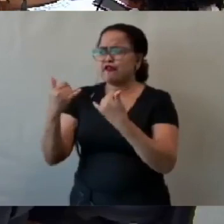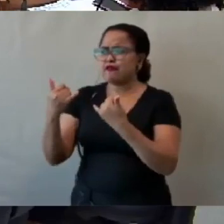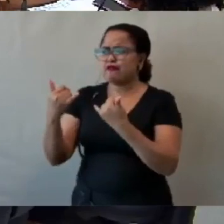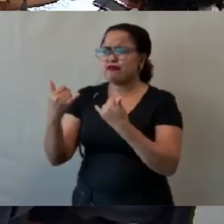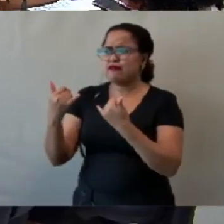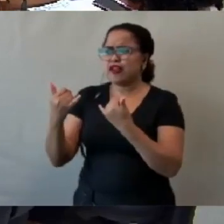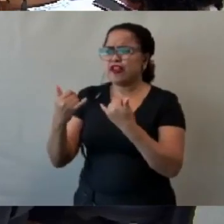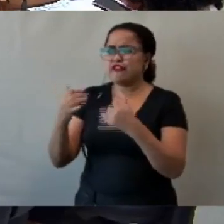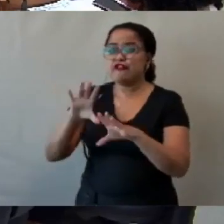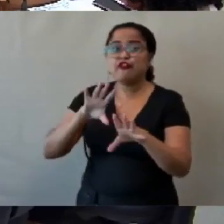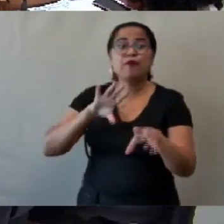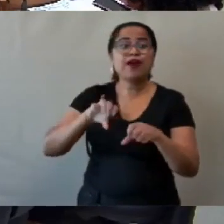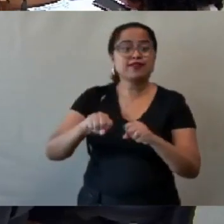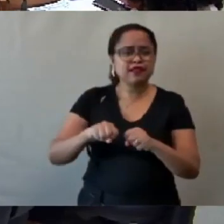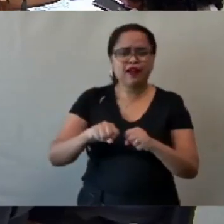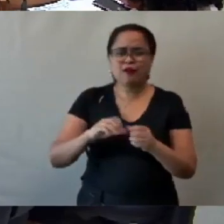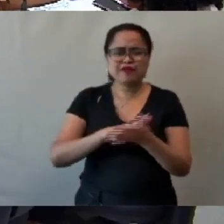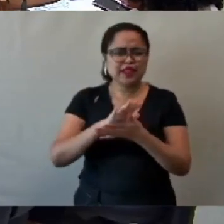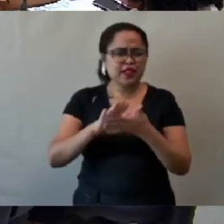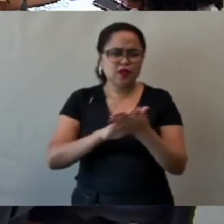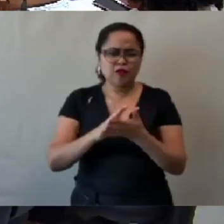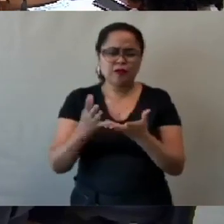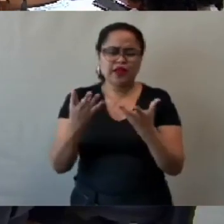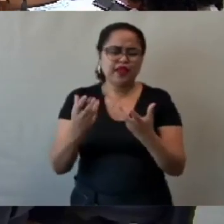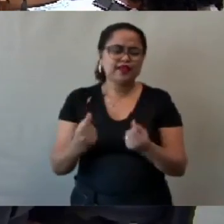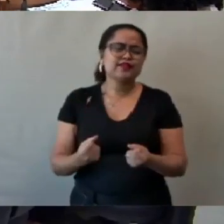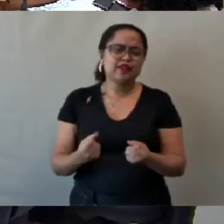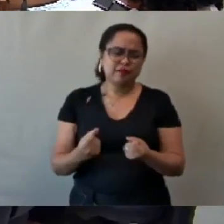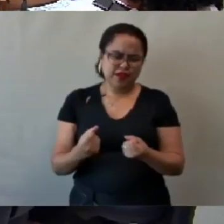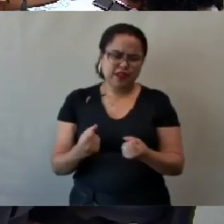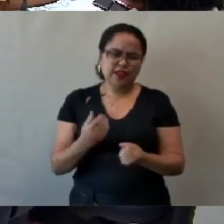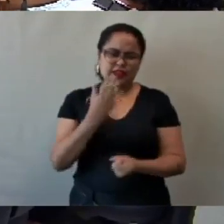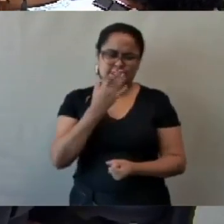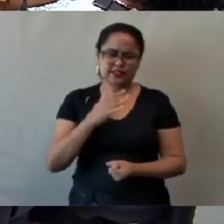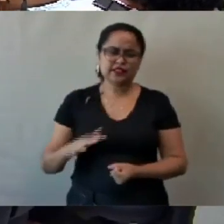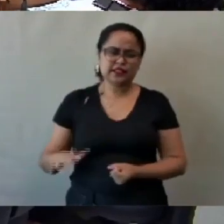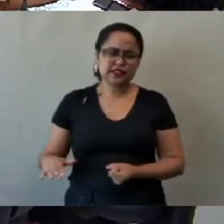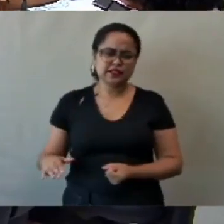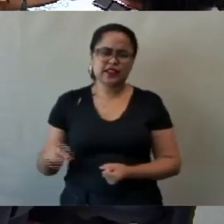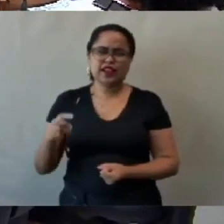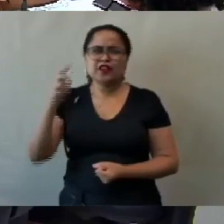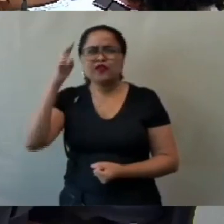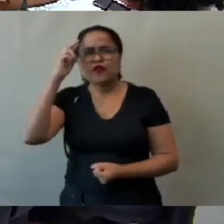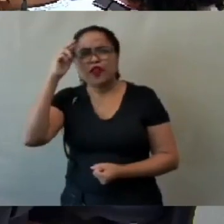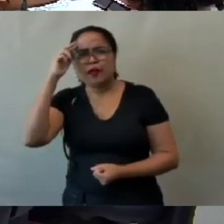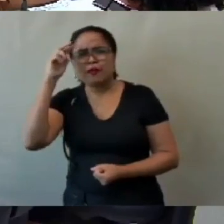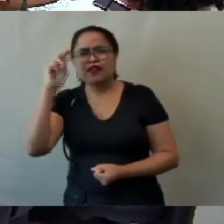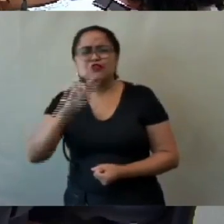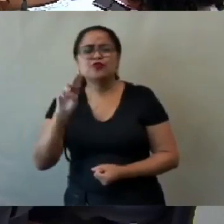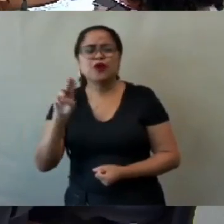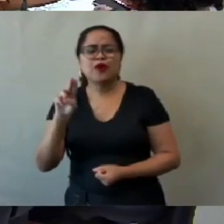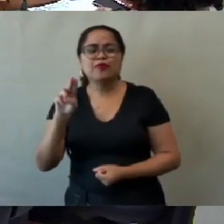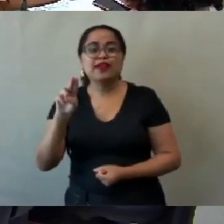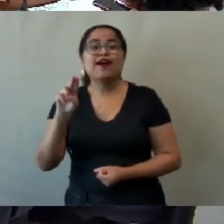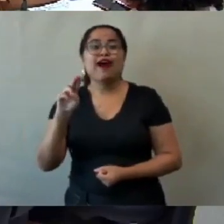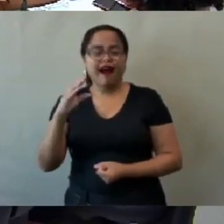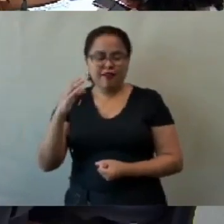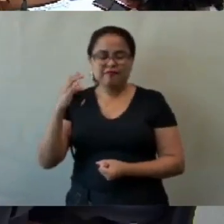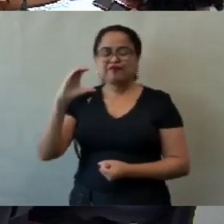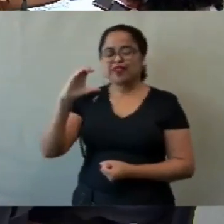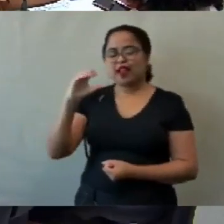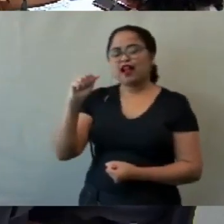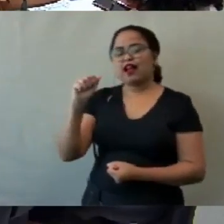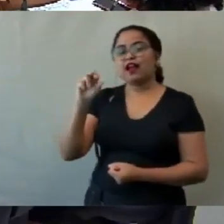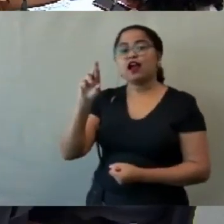crianças. É igual a... Eu não vou lembrar seu nome, é uma outra... A Carol falou,